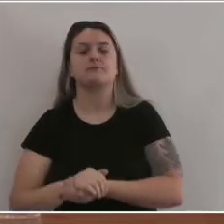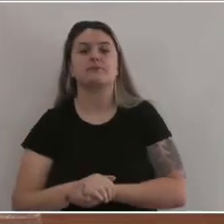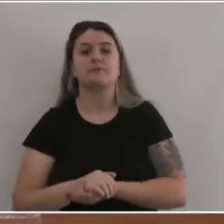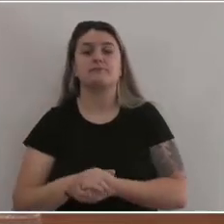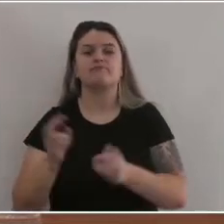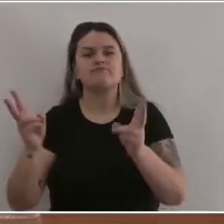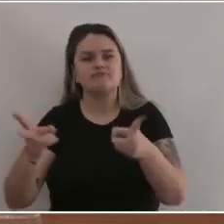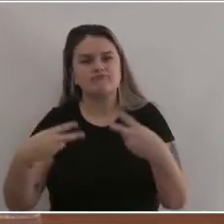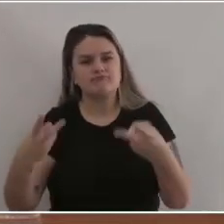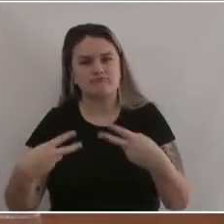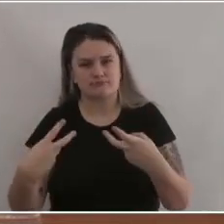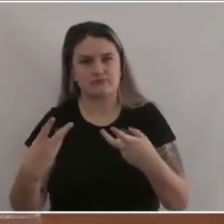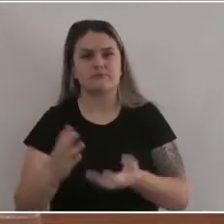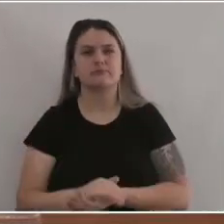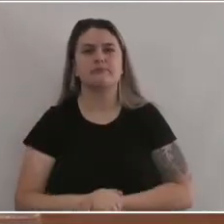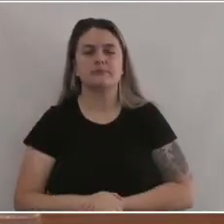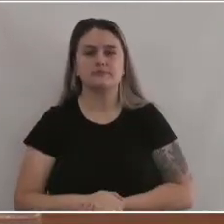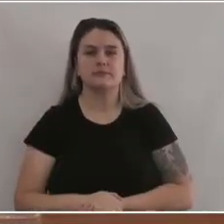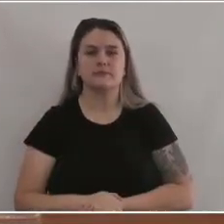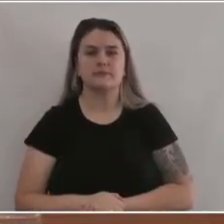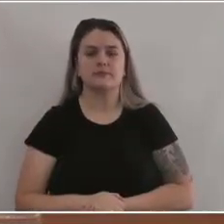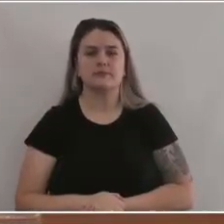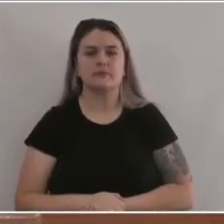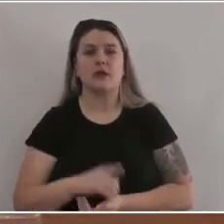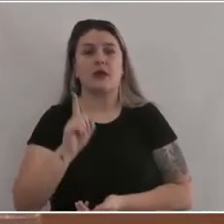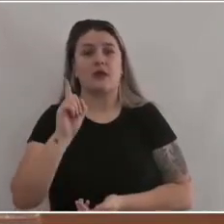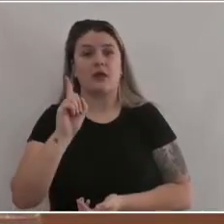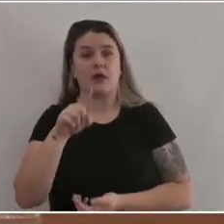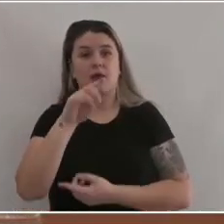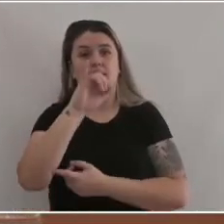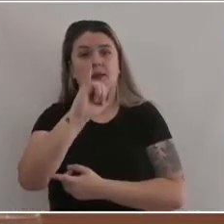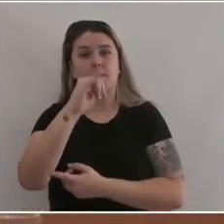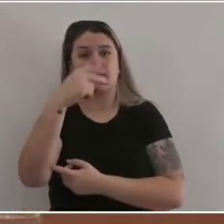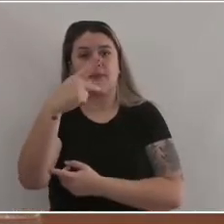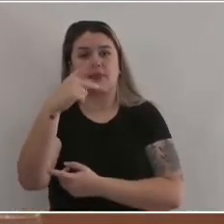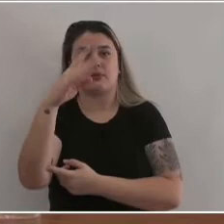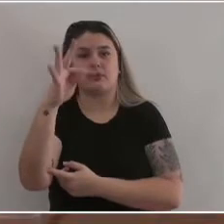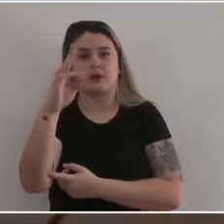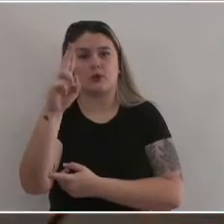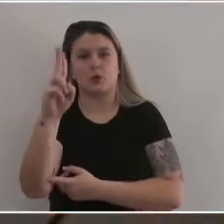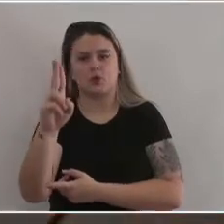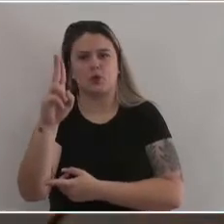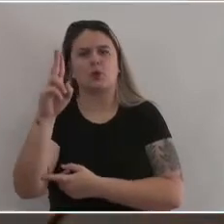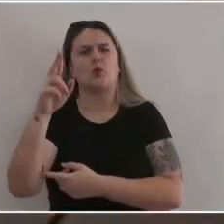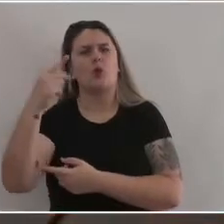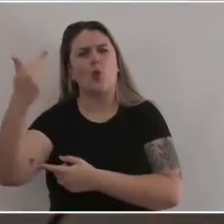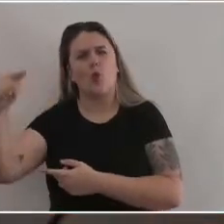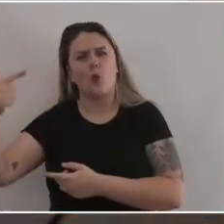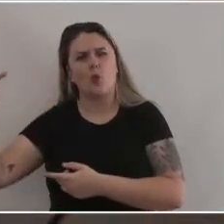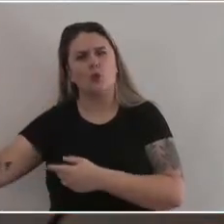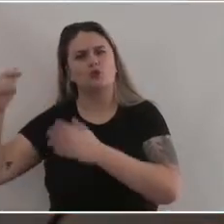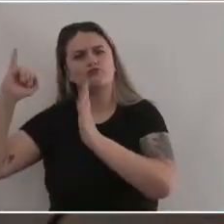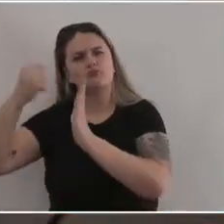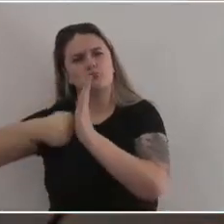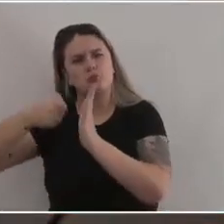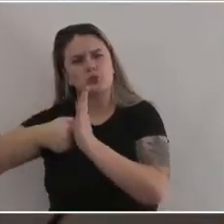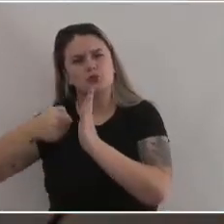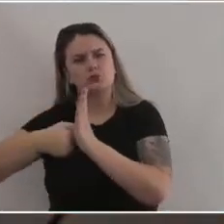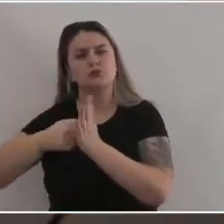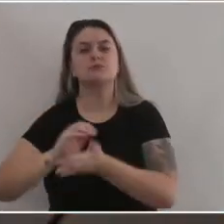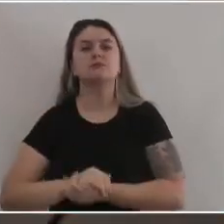Receita tributária, que refere-se ao IPTU, ISS, Imposto de Renda, ITBI, taxas, contribuições de